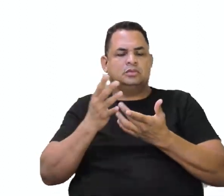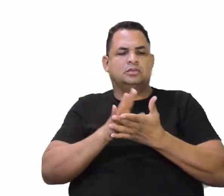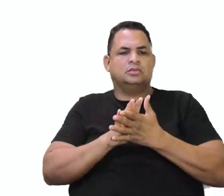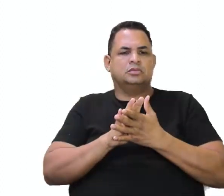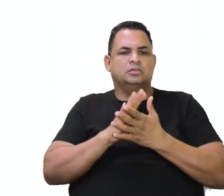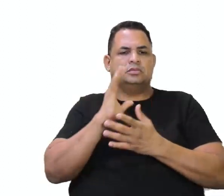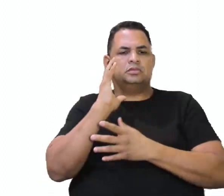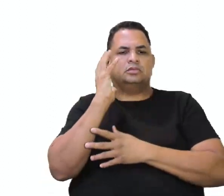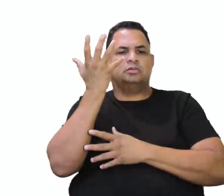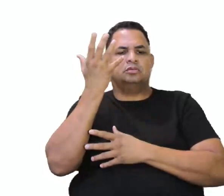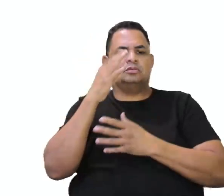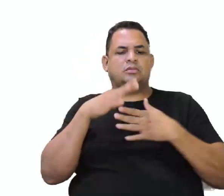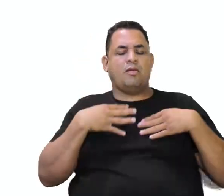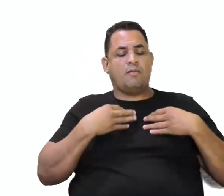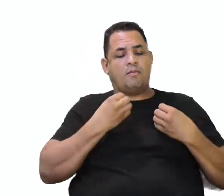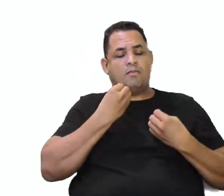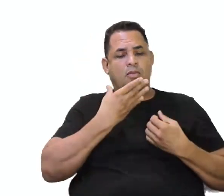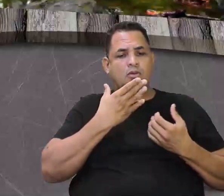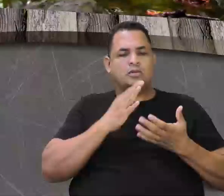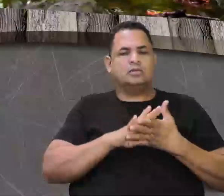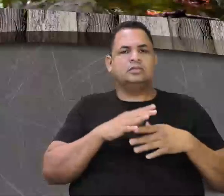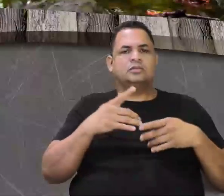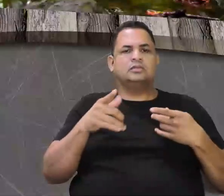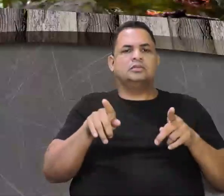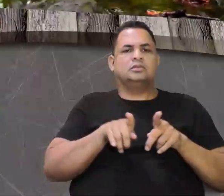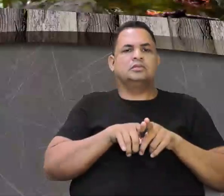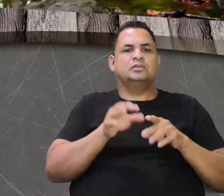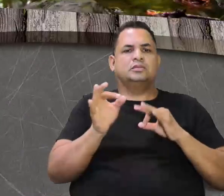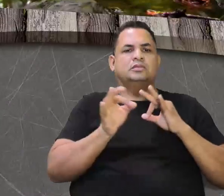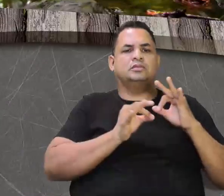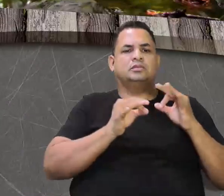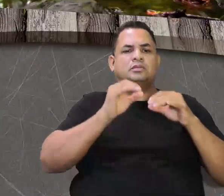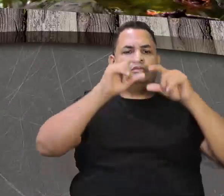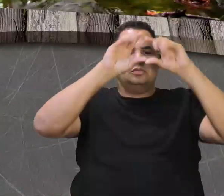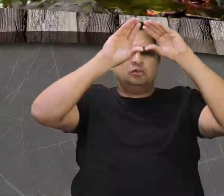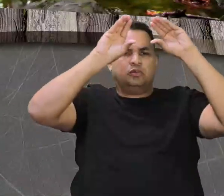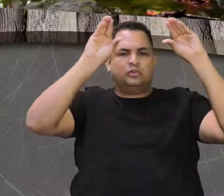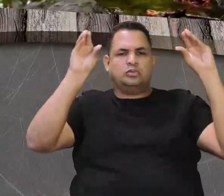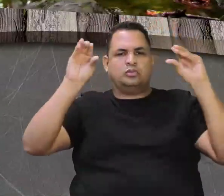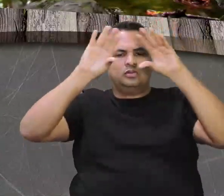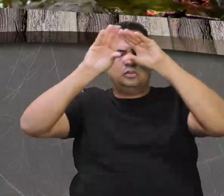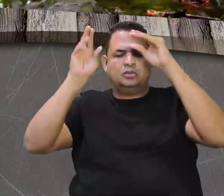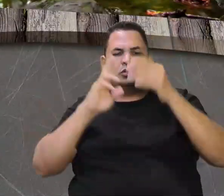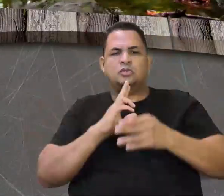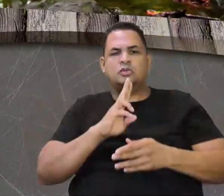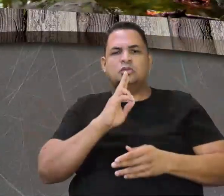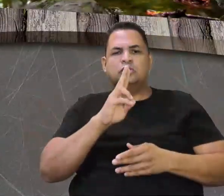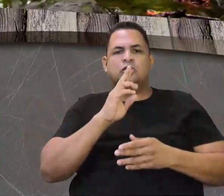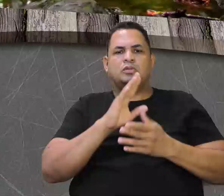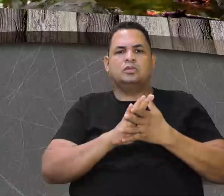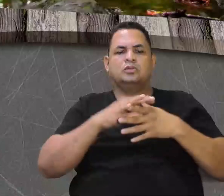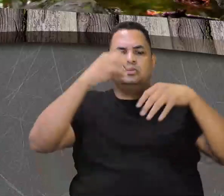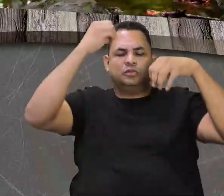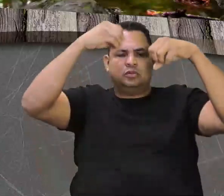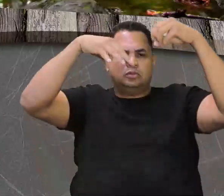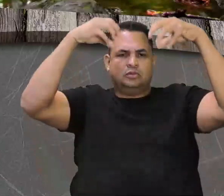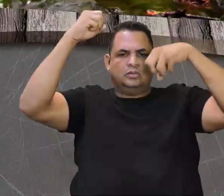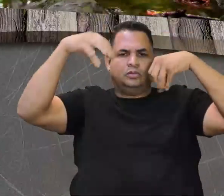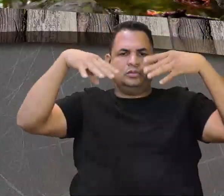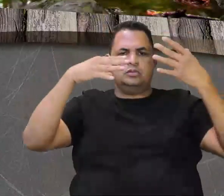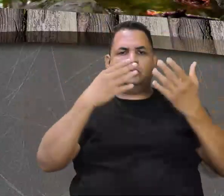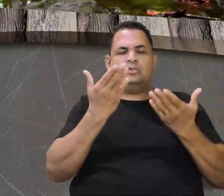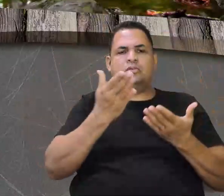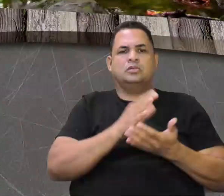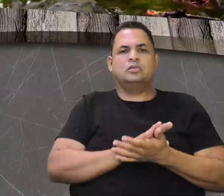nesse clima agradável e, consequentemente, na formação das nuvens, consequentemente nos processos de precipitação